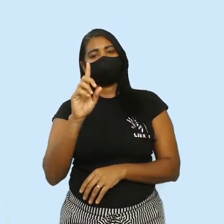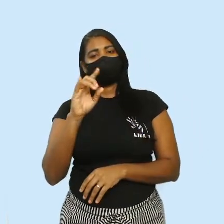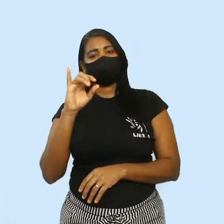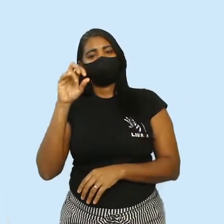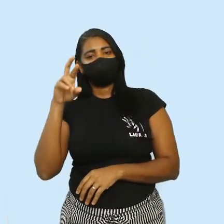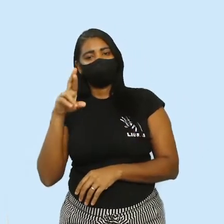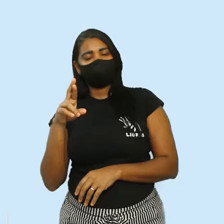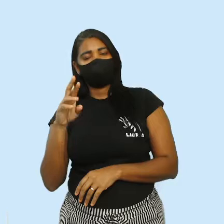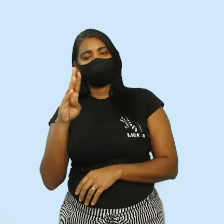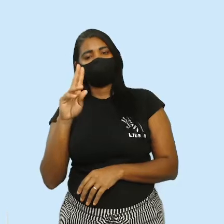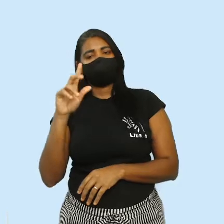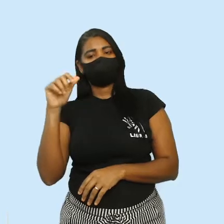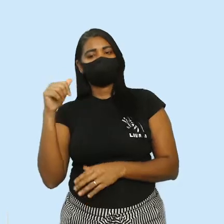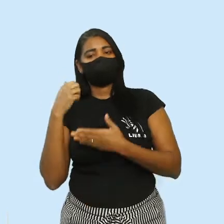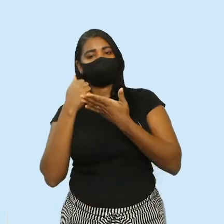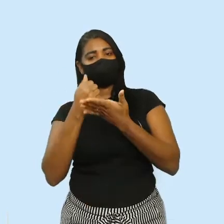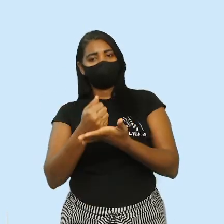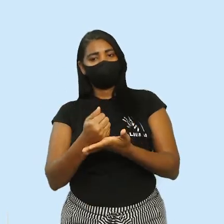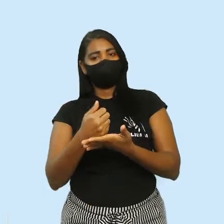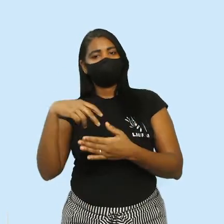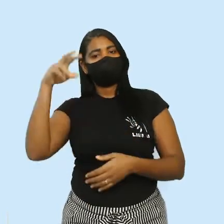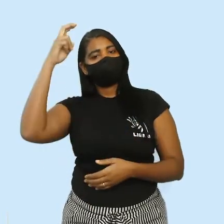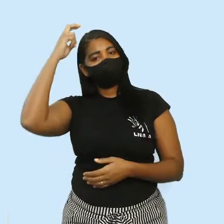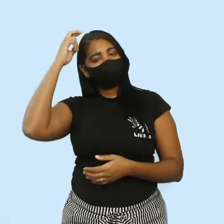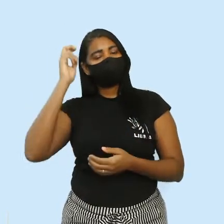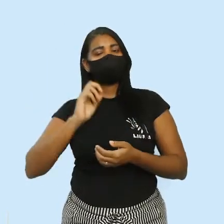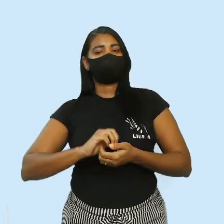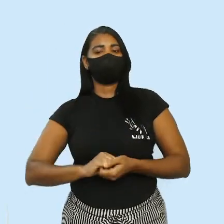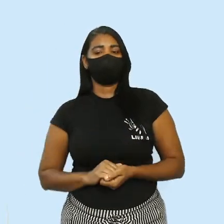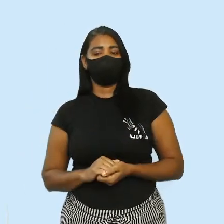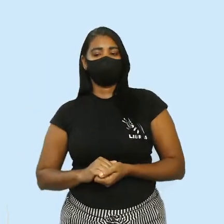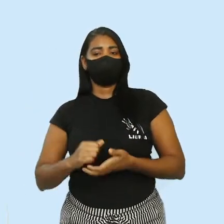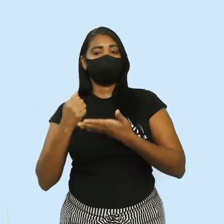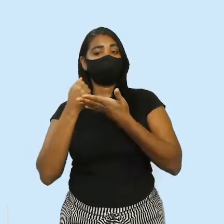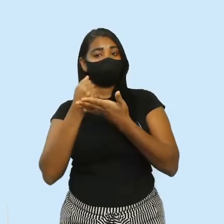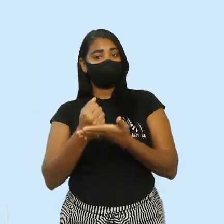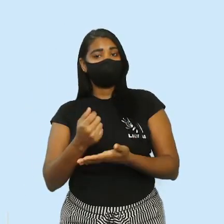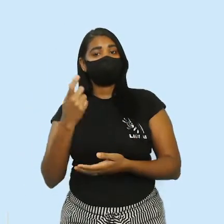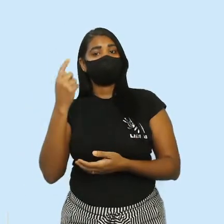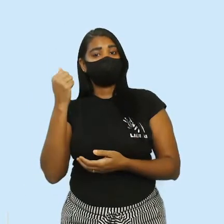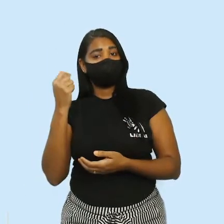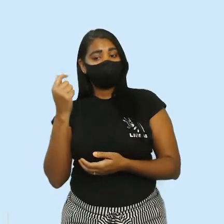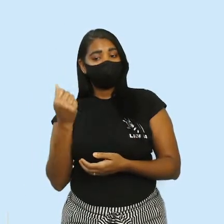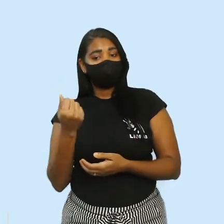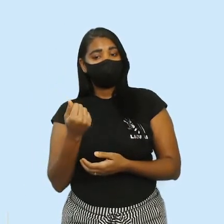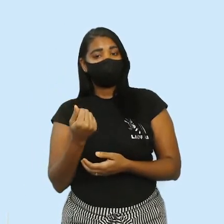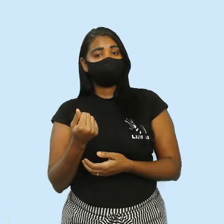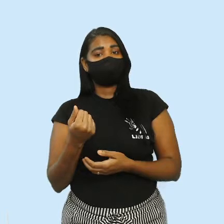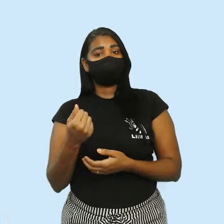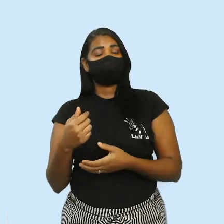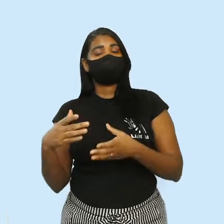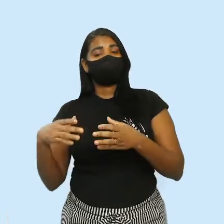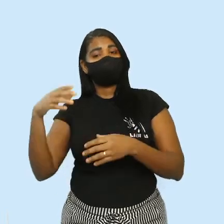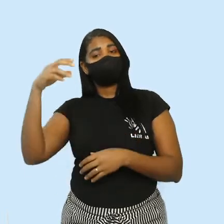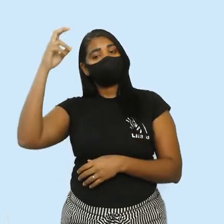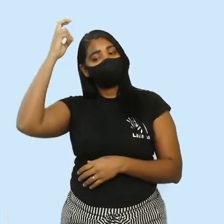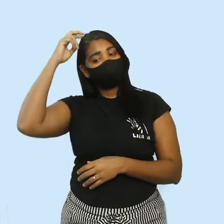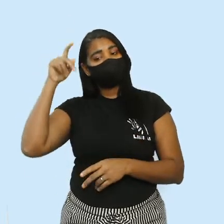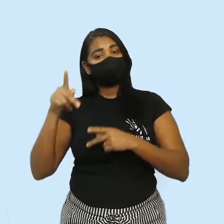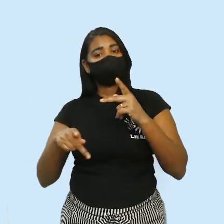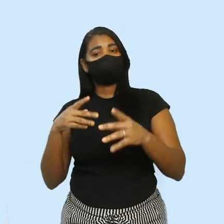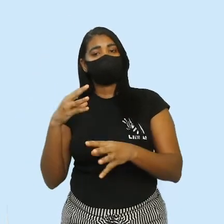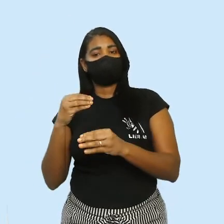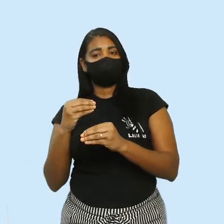que é uma lei emergencial de apoio à cultura. Traz esse auxílio financeiro a esse setor cultural. A lei Aldir